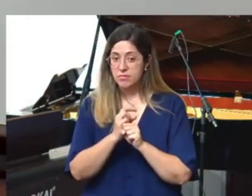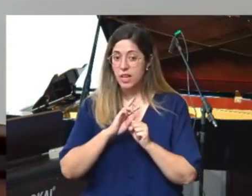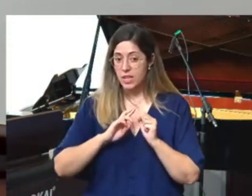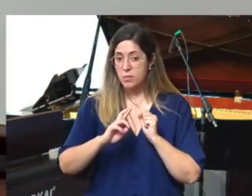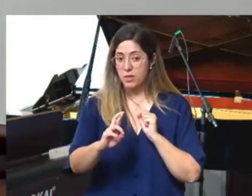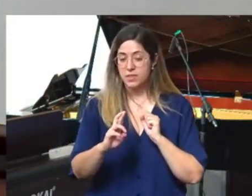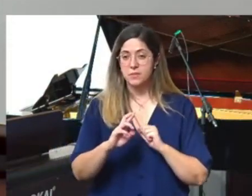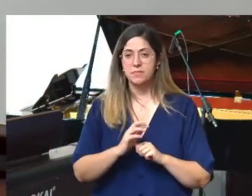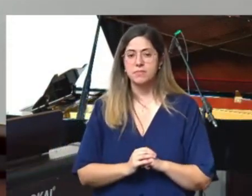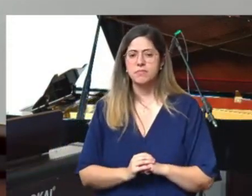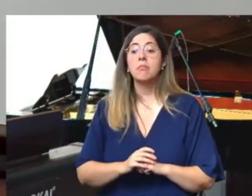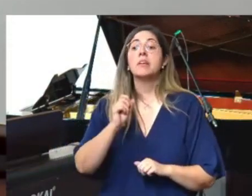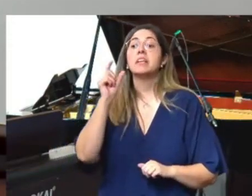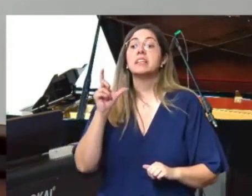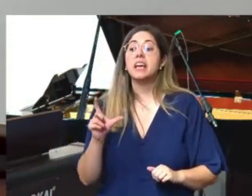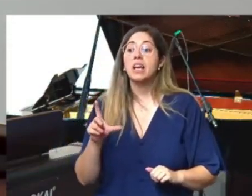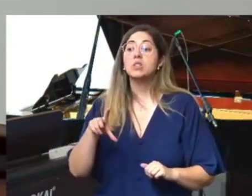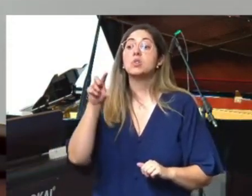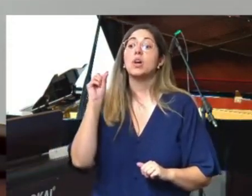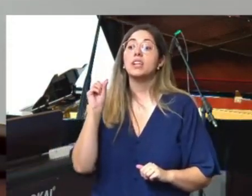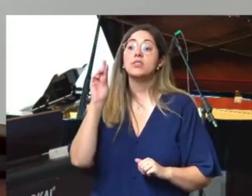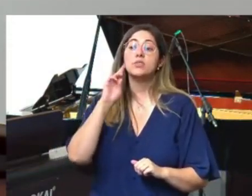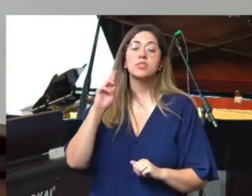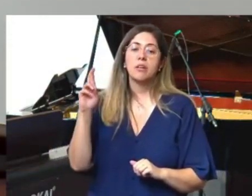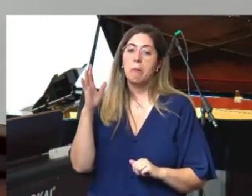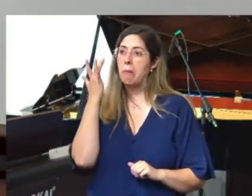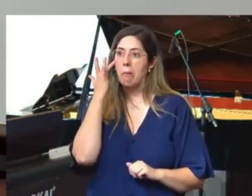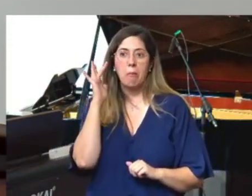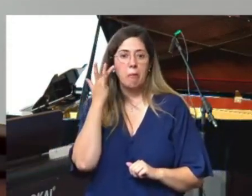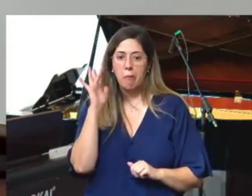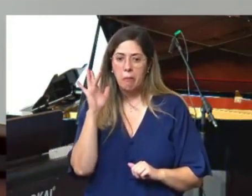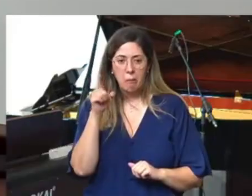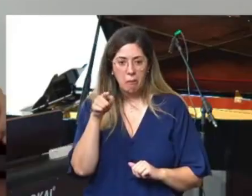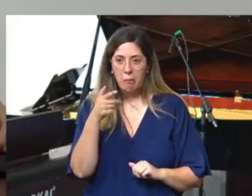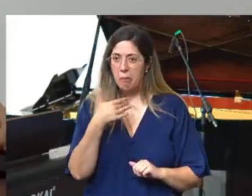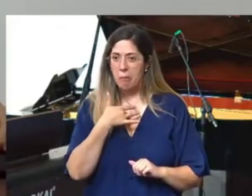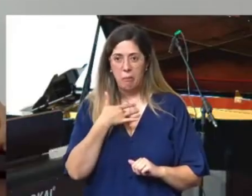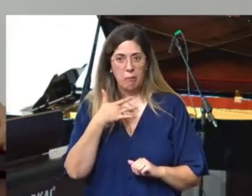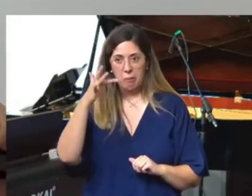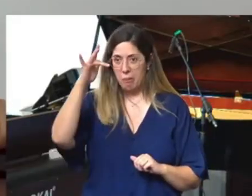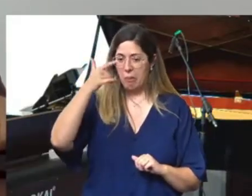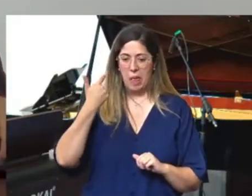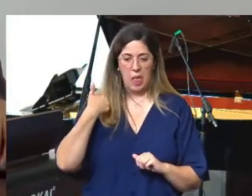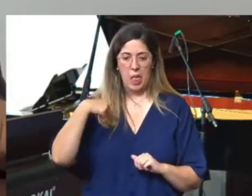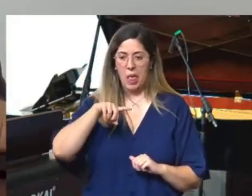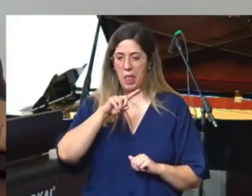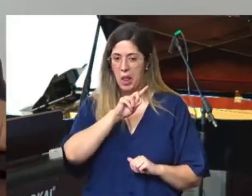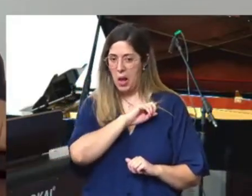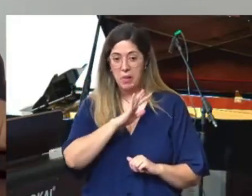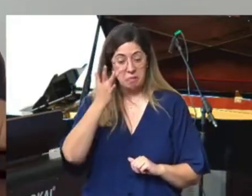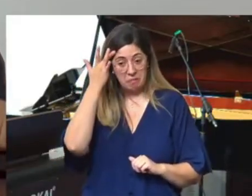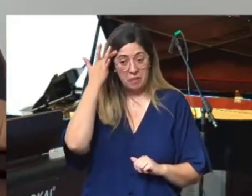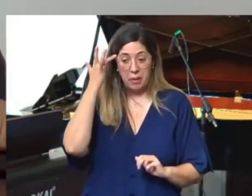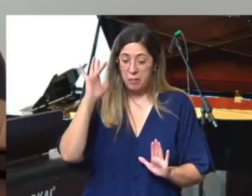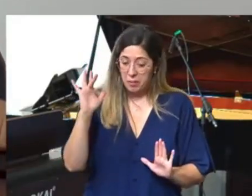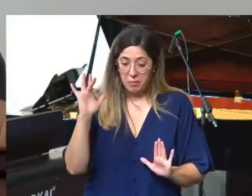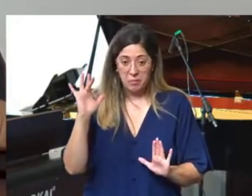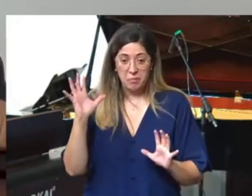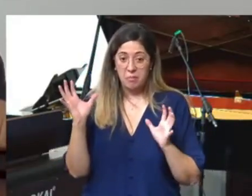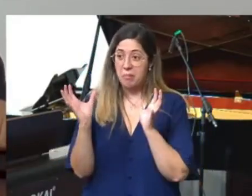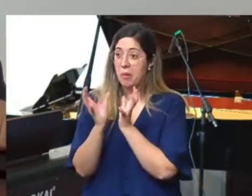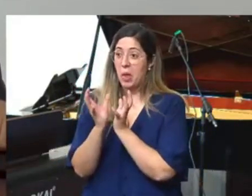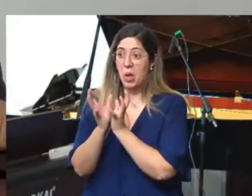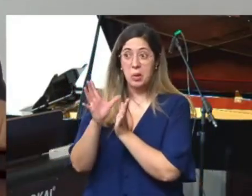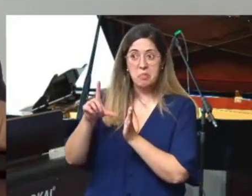quem são os eleitos? Não sabemos. É por isso que a Bíblia chama